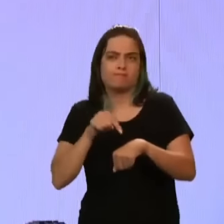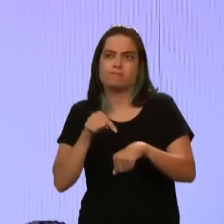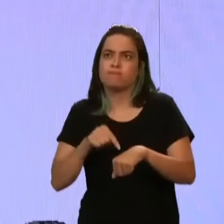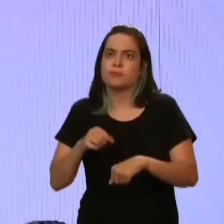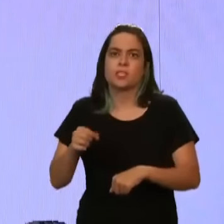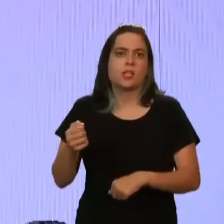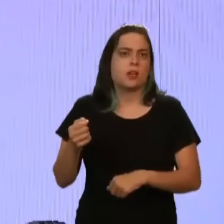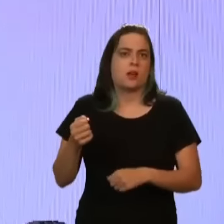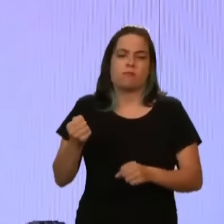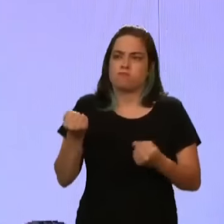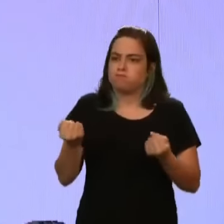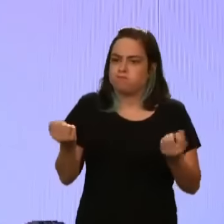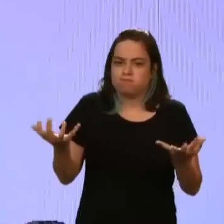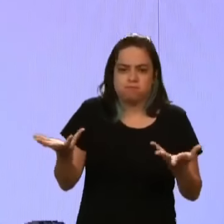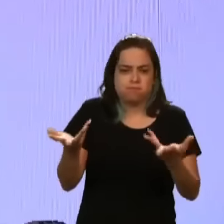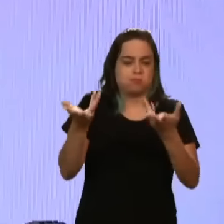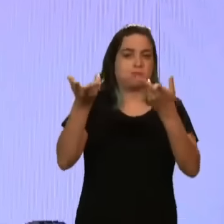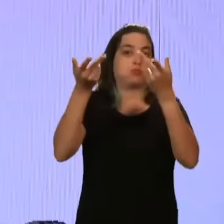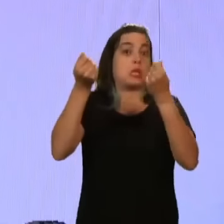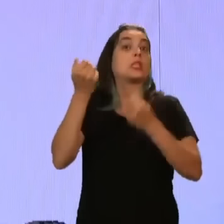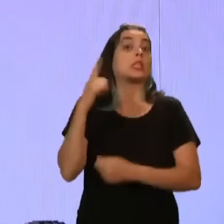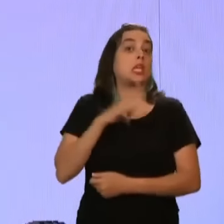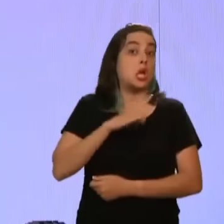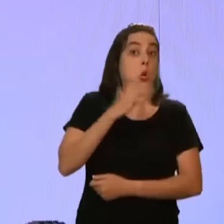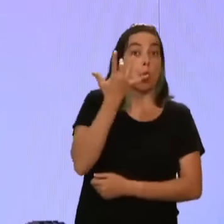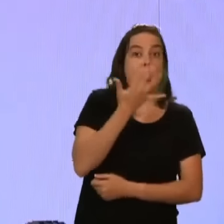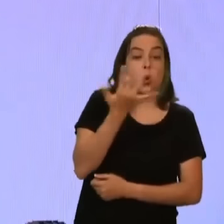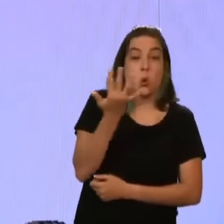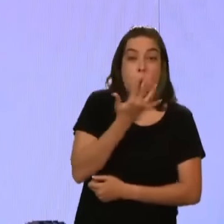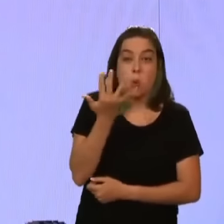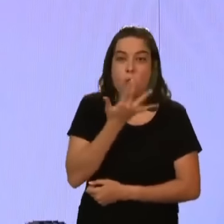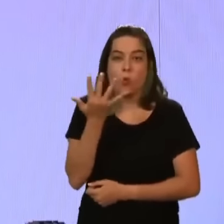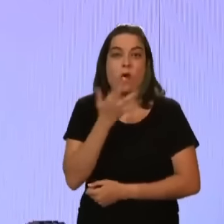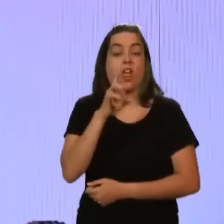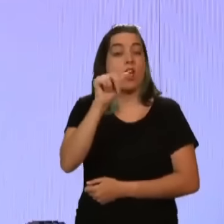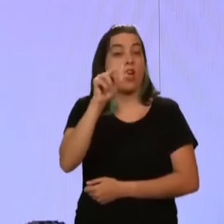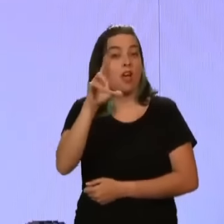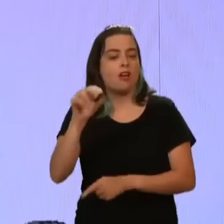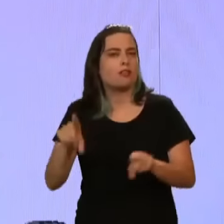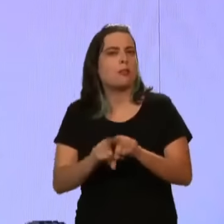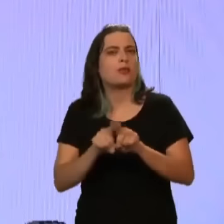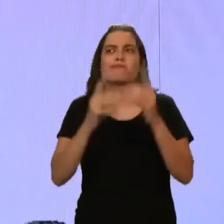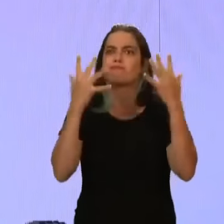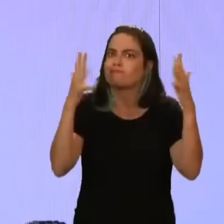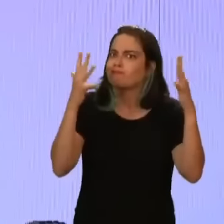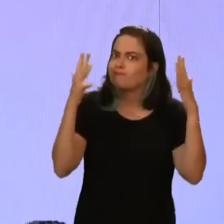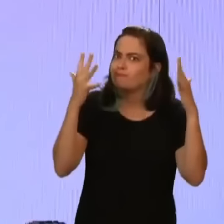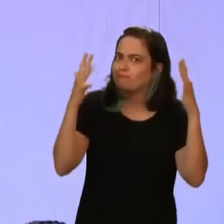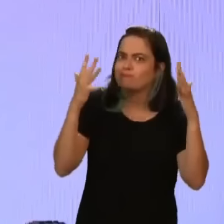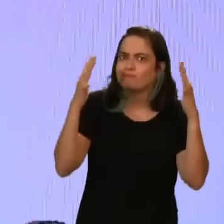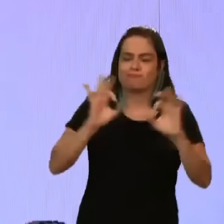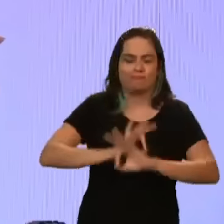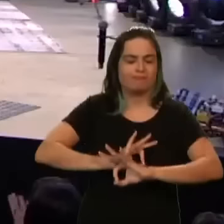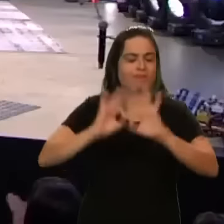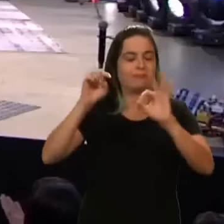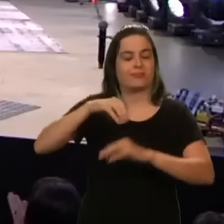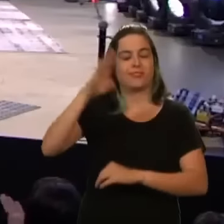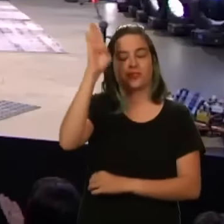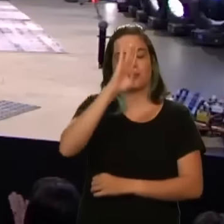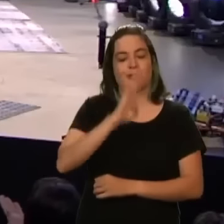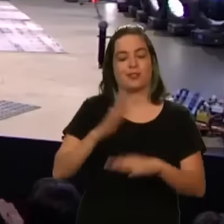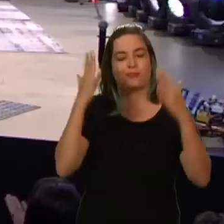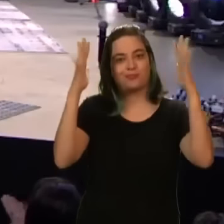altíssima qualidade. Muitos diamantes coloridos e raros já foram encontrados. Então, palmas para os diamantes de todas as regiões do Brasil.